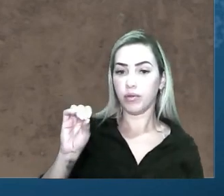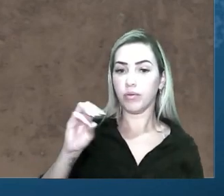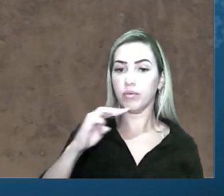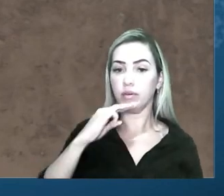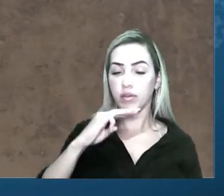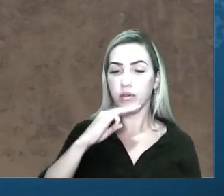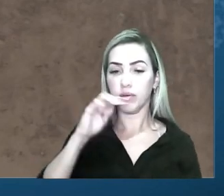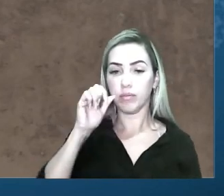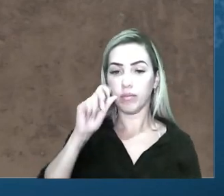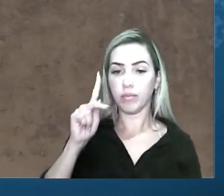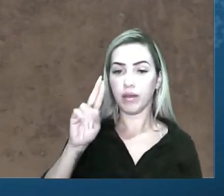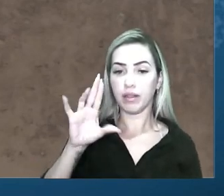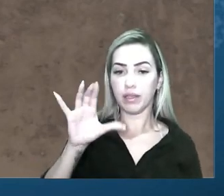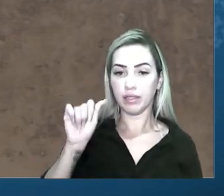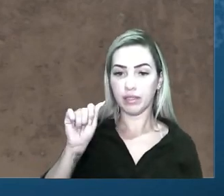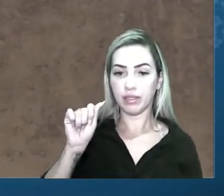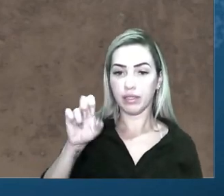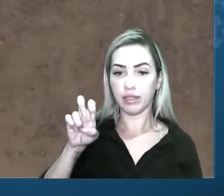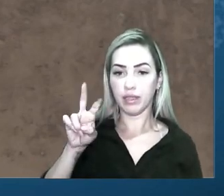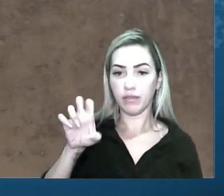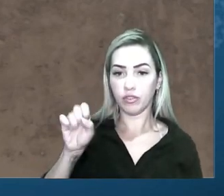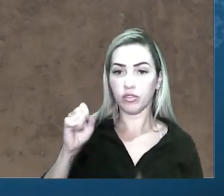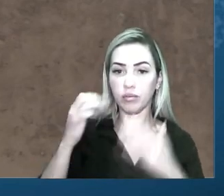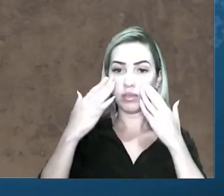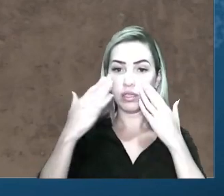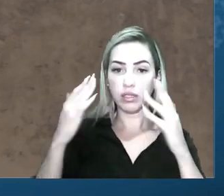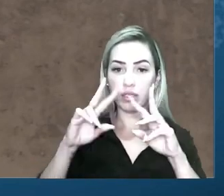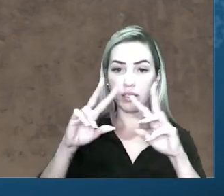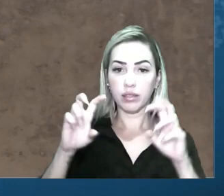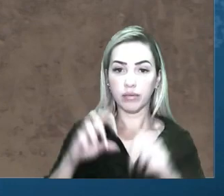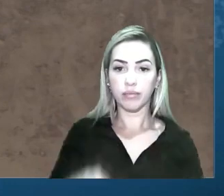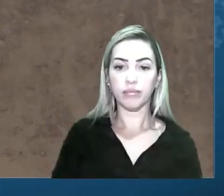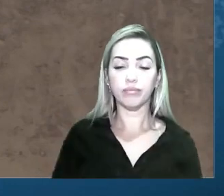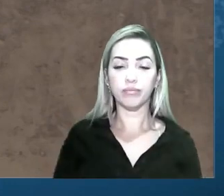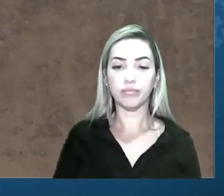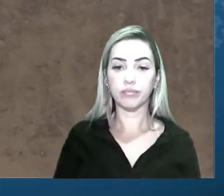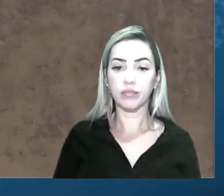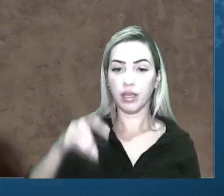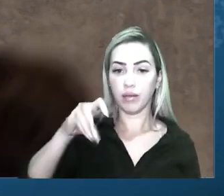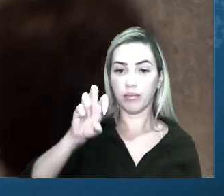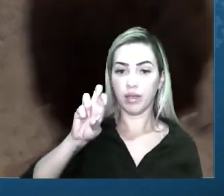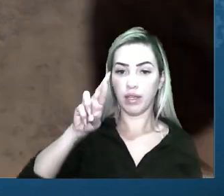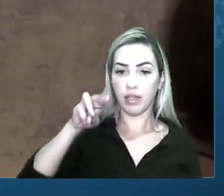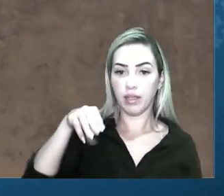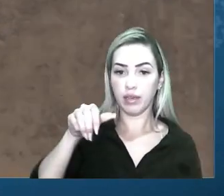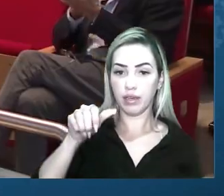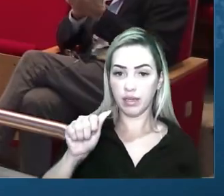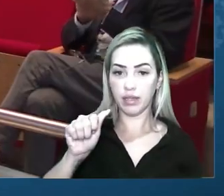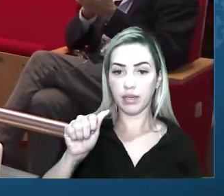que fará a apresentação mRNA Vaccines Platform.